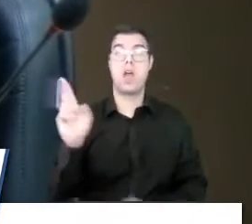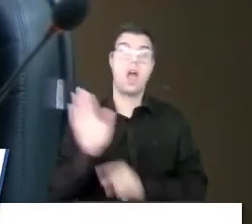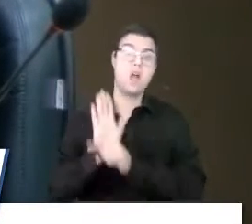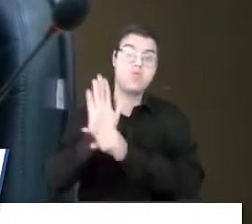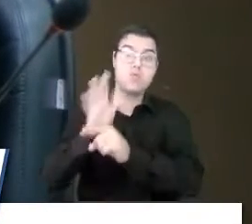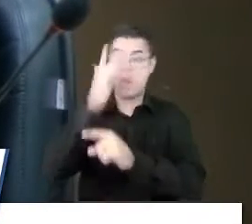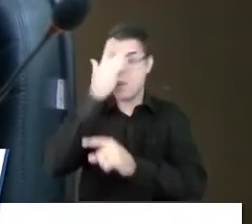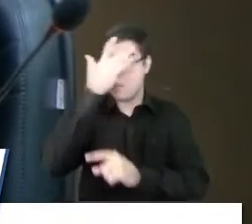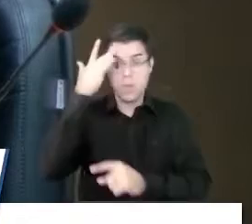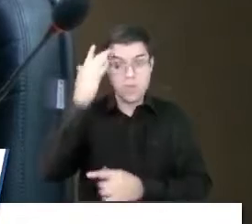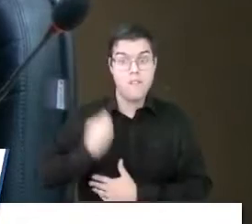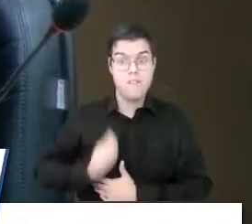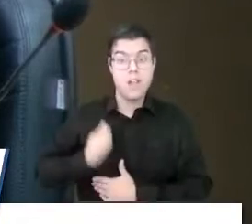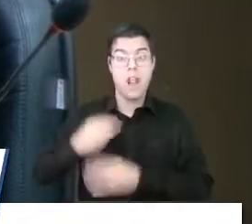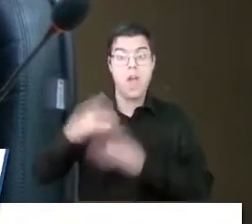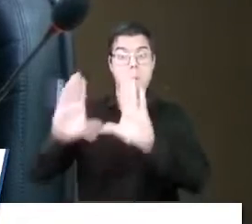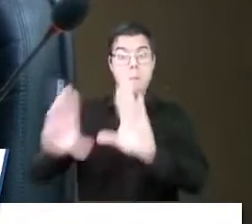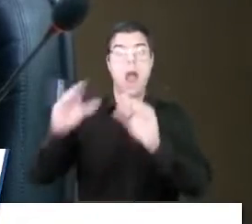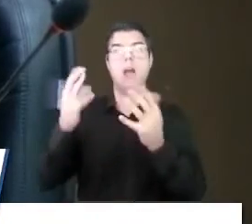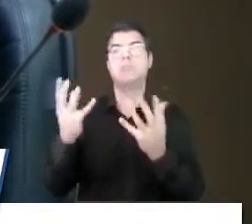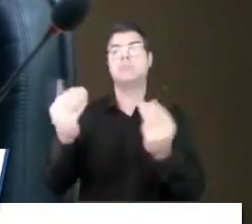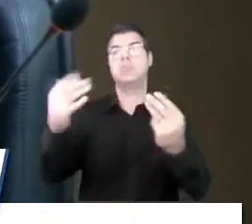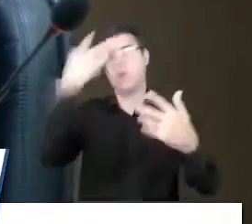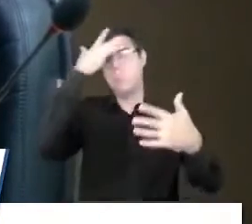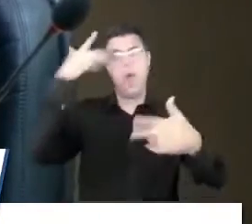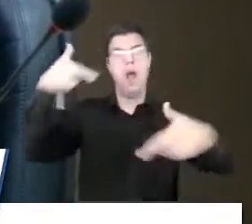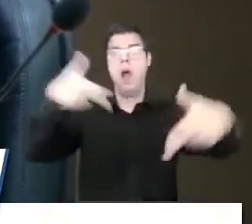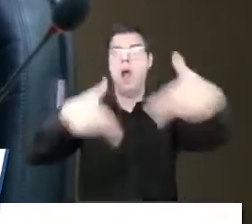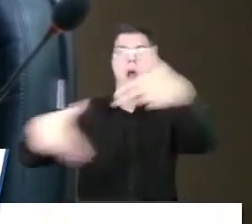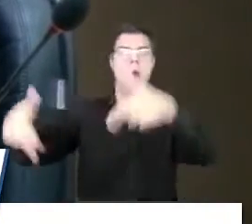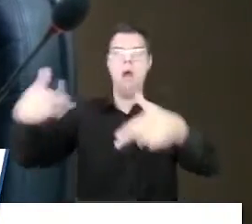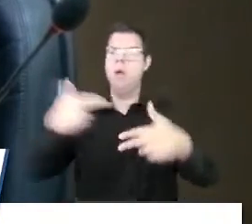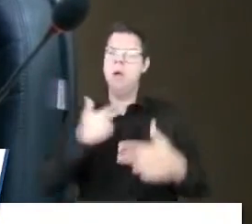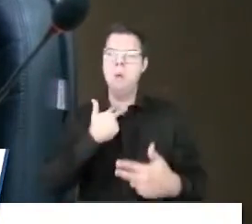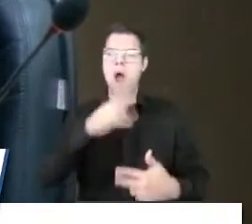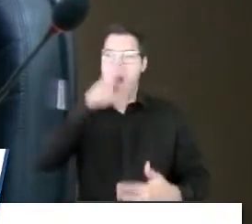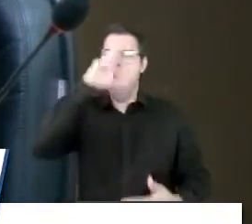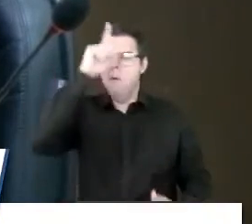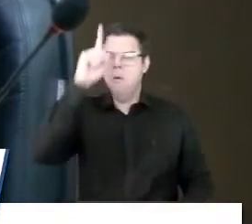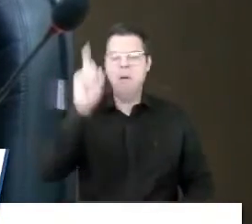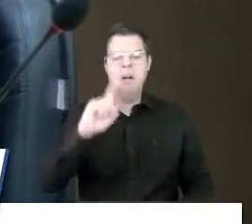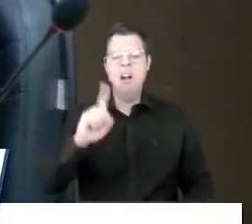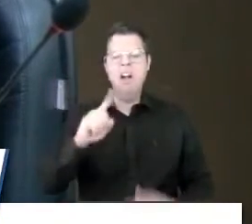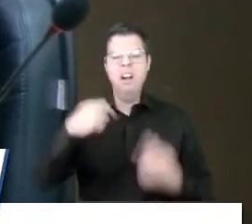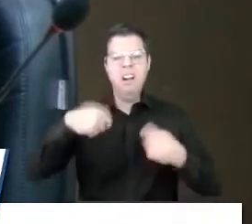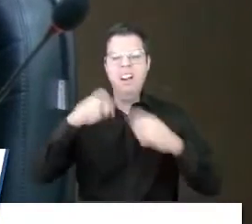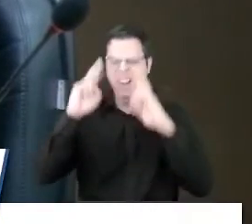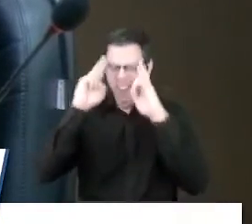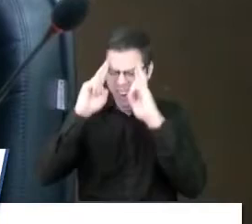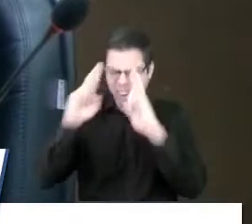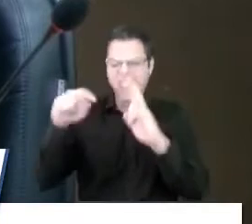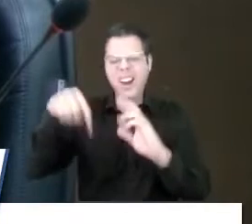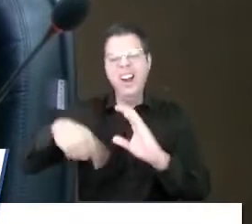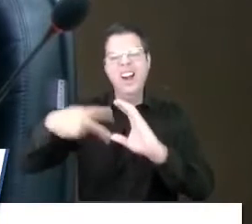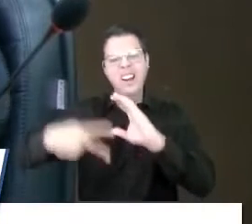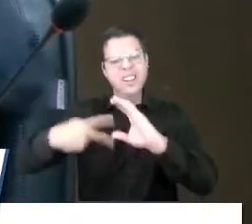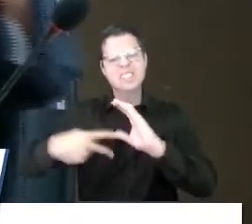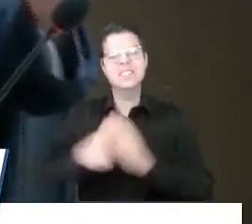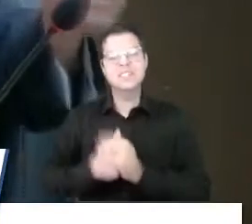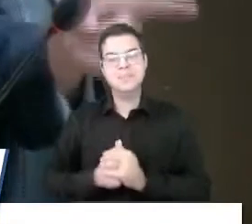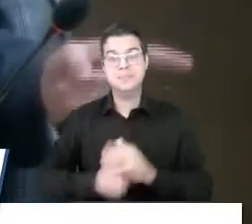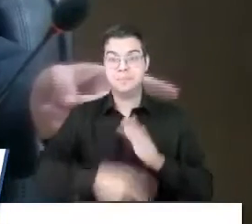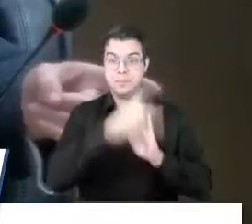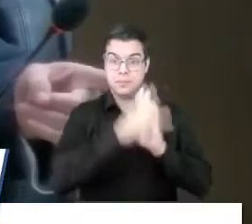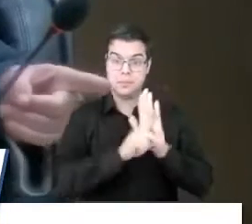gente. Então, não pode ser assim. Tem que ser respeitada essa casa, porque antes de trazer um projeto